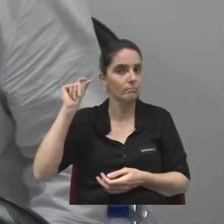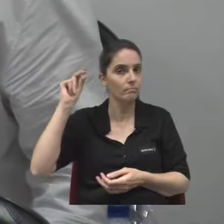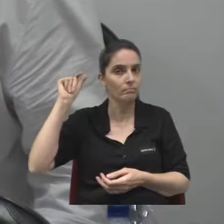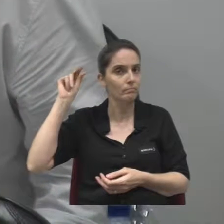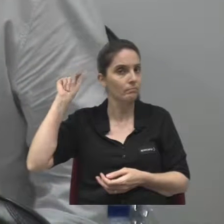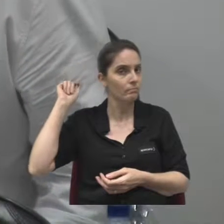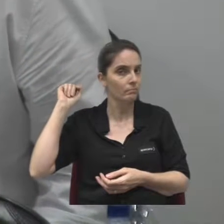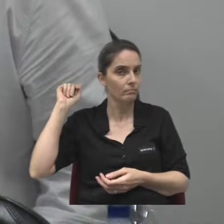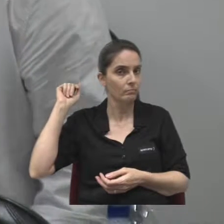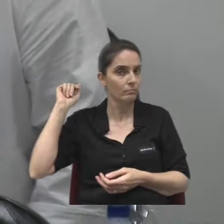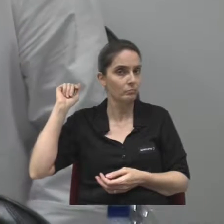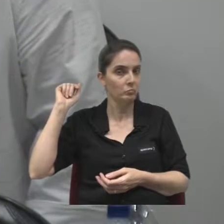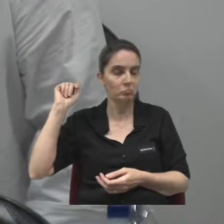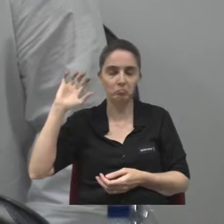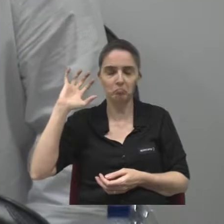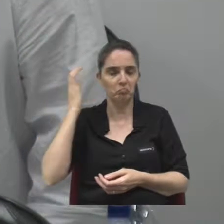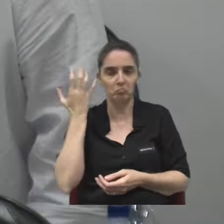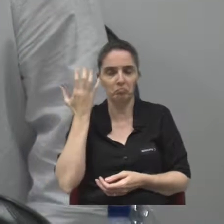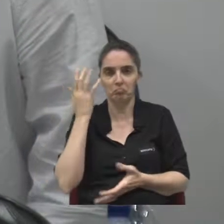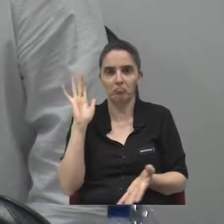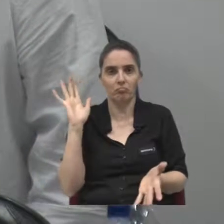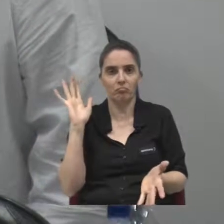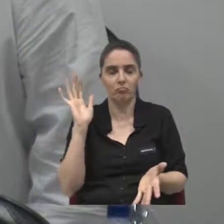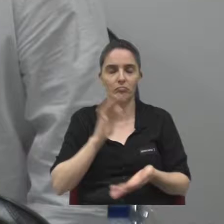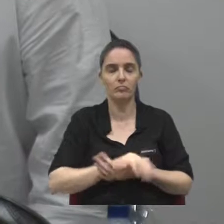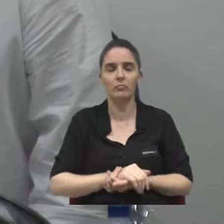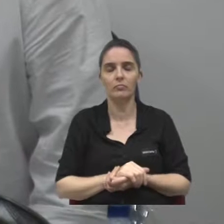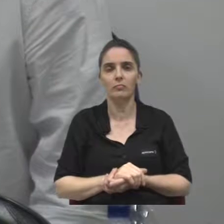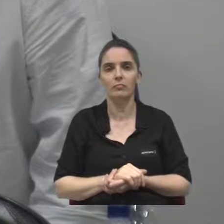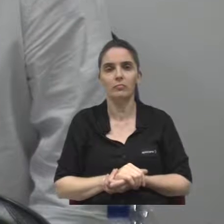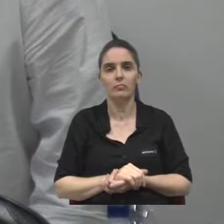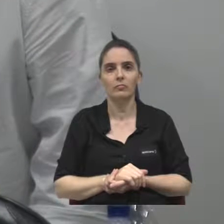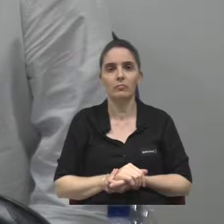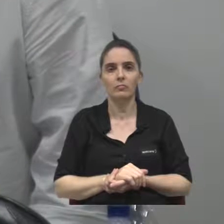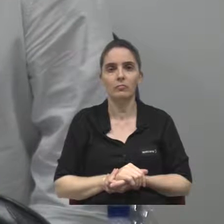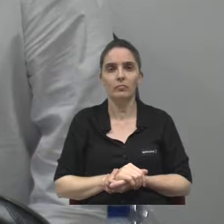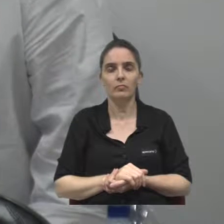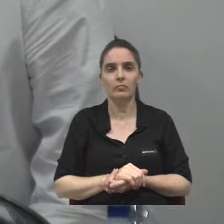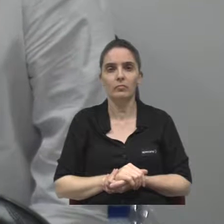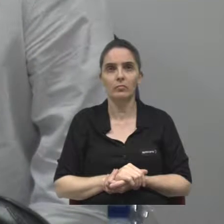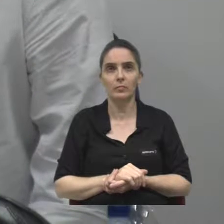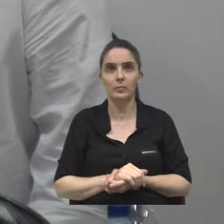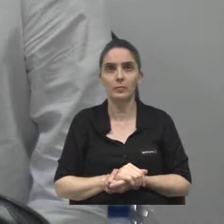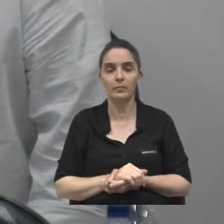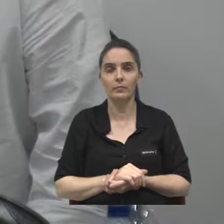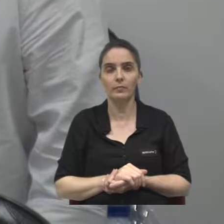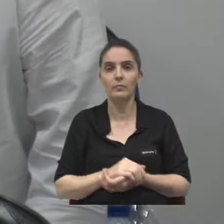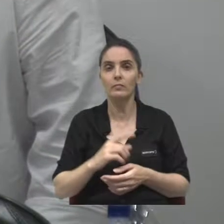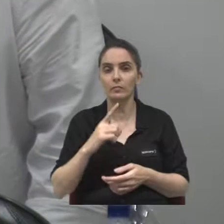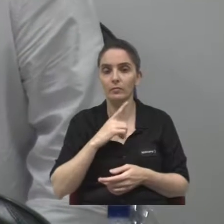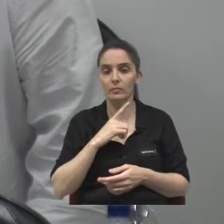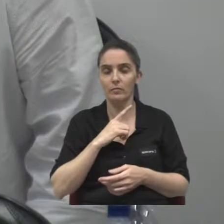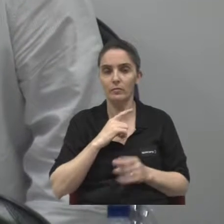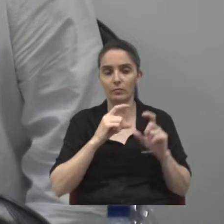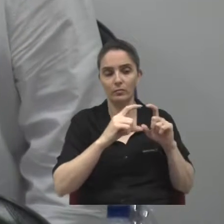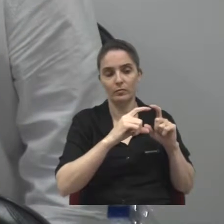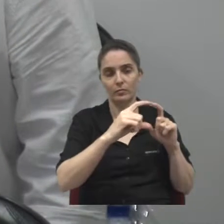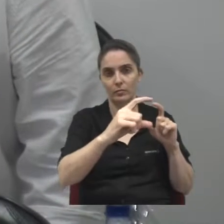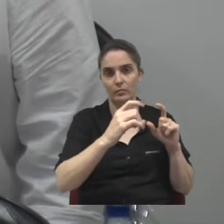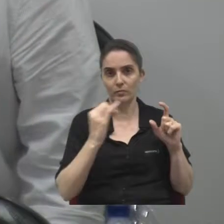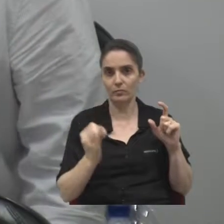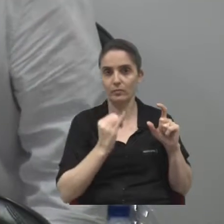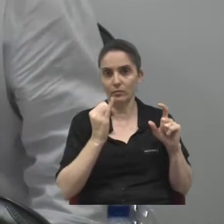realizava, não se concluía. E tem uma passagem aqui importante, que às vezes a gente trata